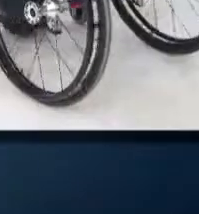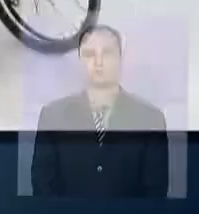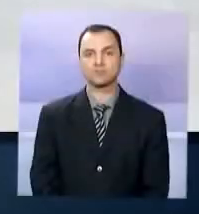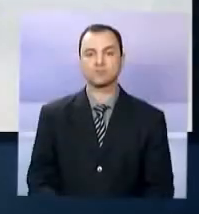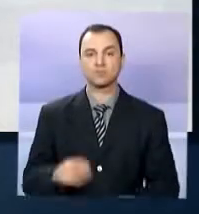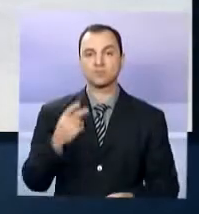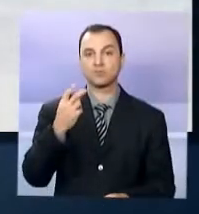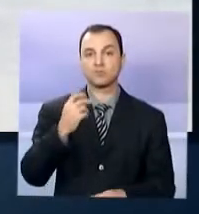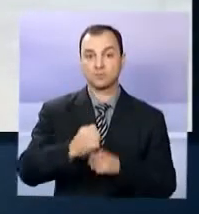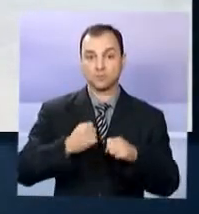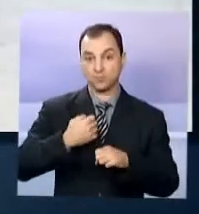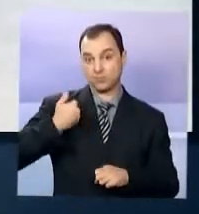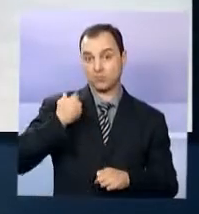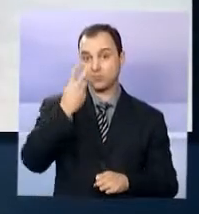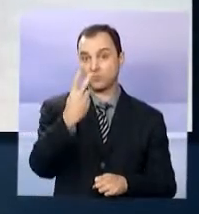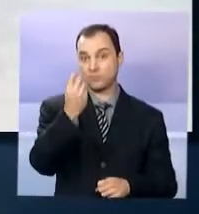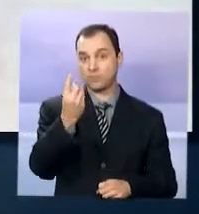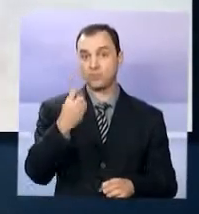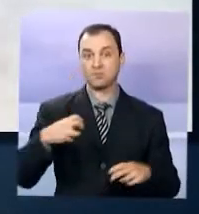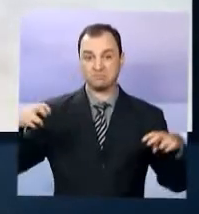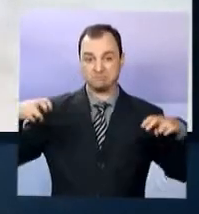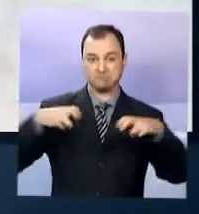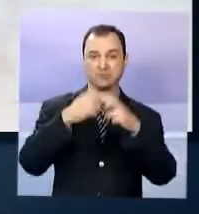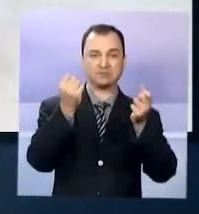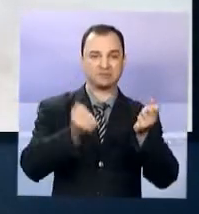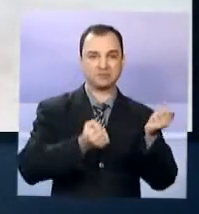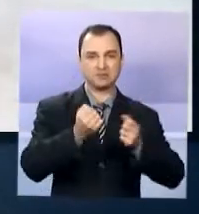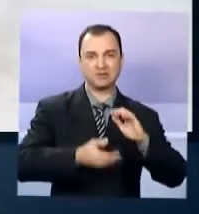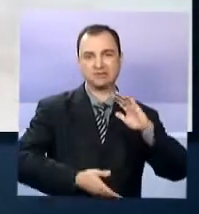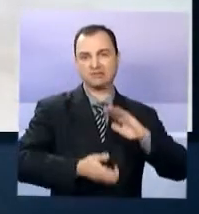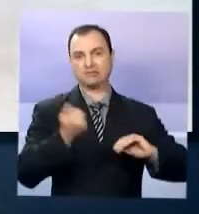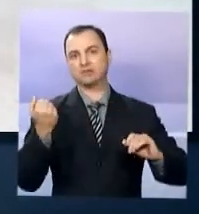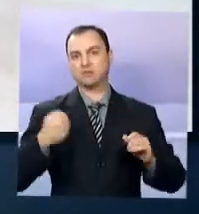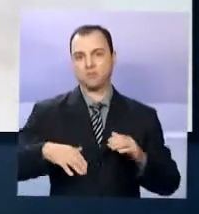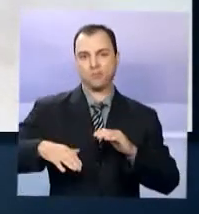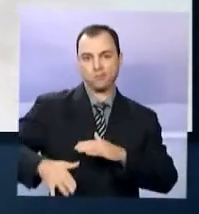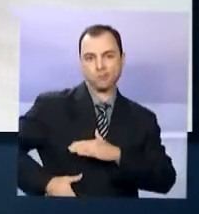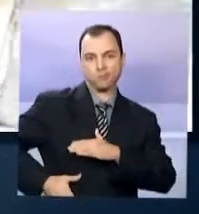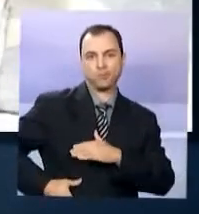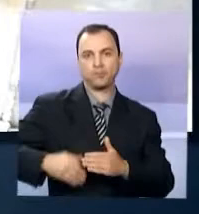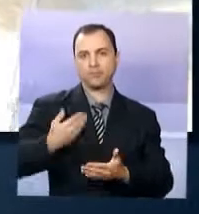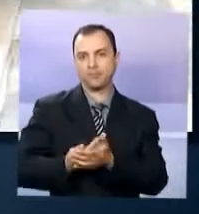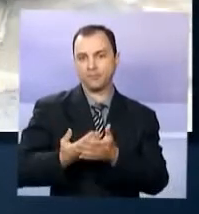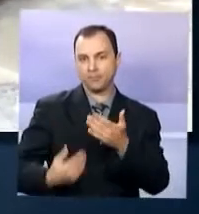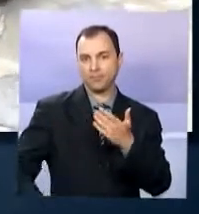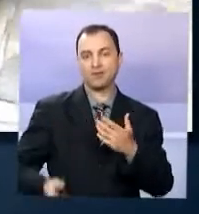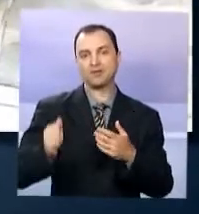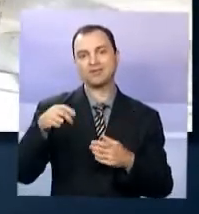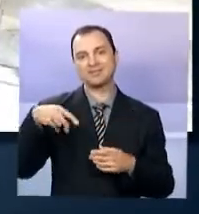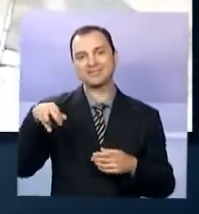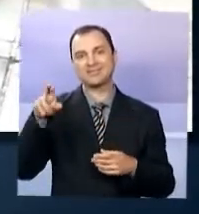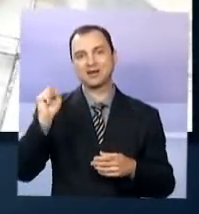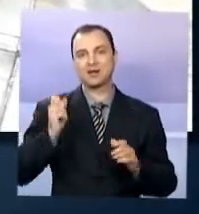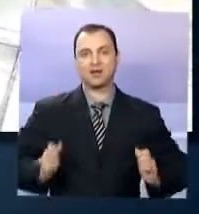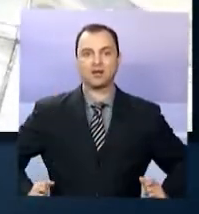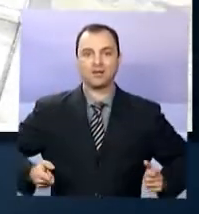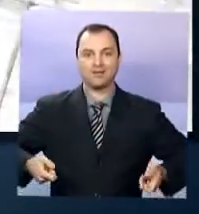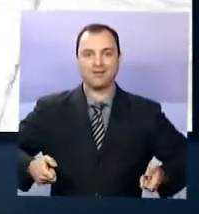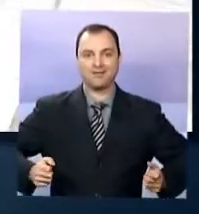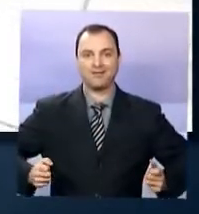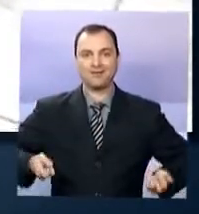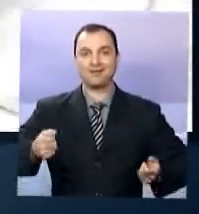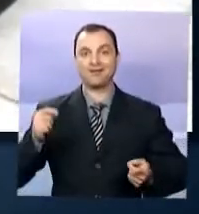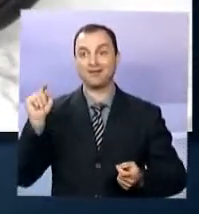e aos 21 anos um acidente de trânsito tirou os movimentos das pernas de André e foi a cadeira de rodas